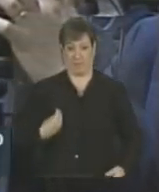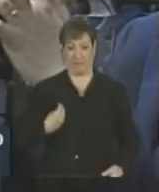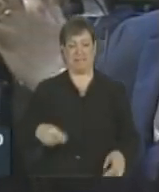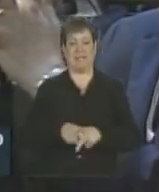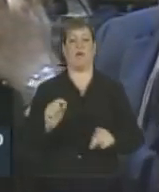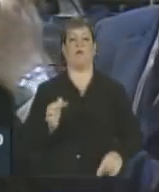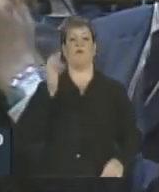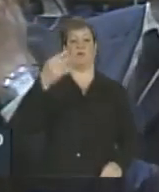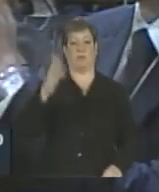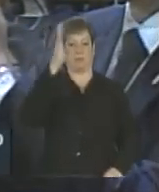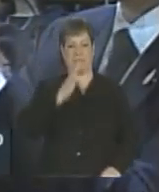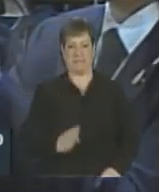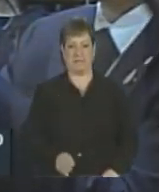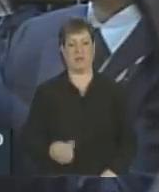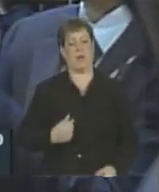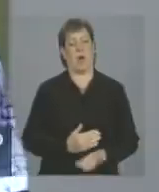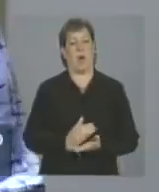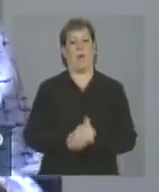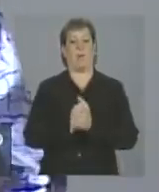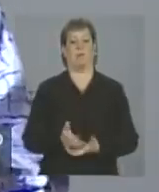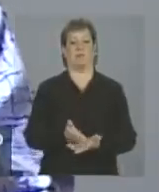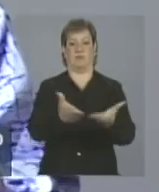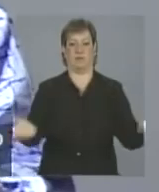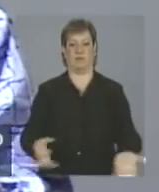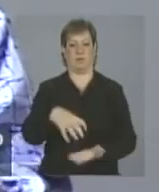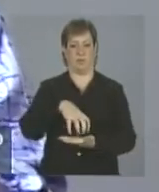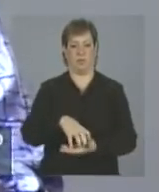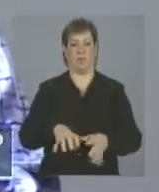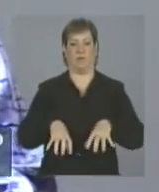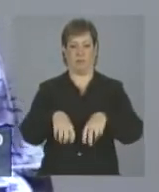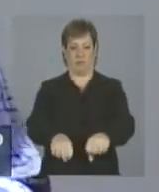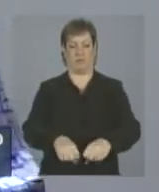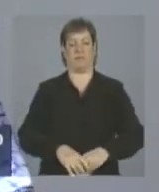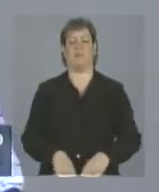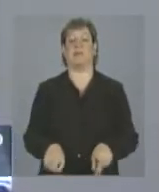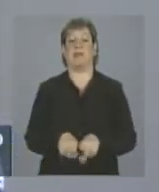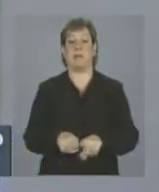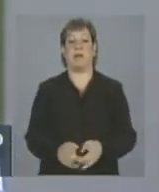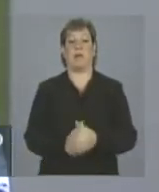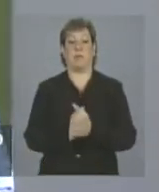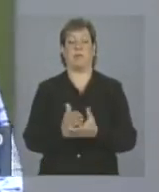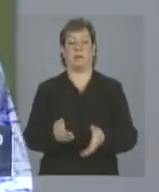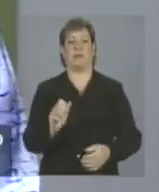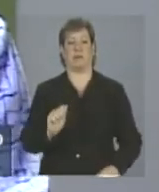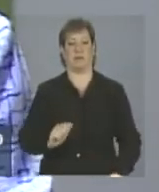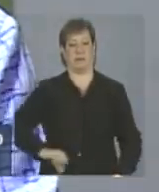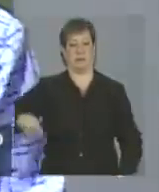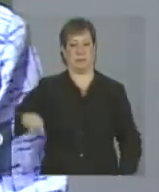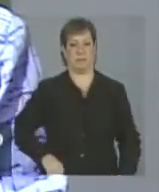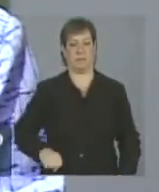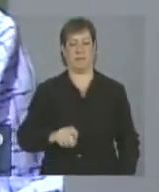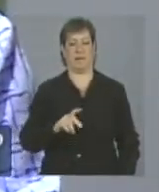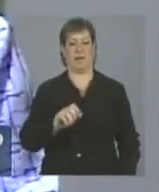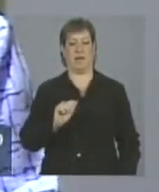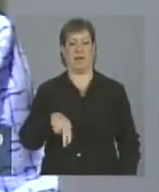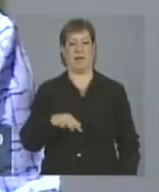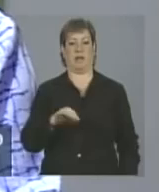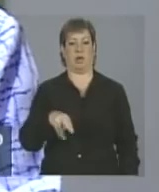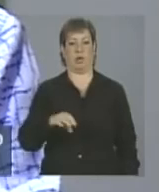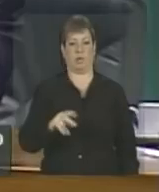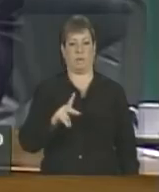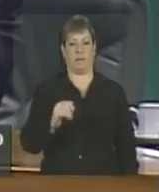começo por cumprimentar a turma. Cumprimentar também o embaixador Antônio Patriota, ministro de Estado das